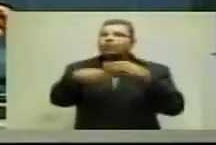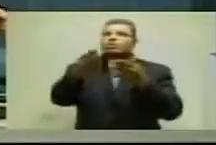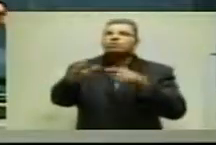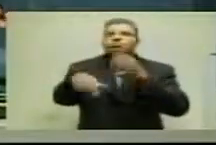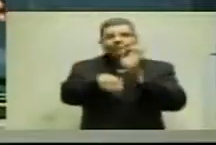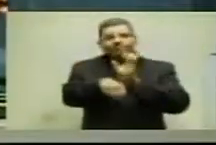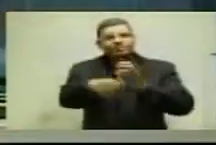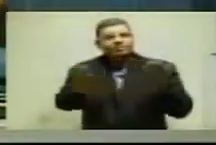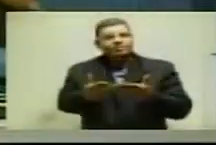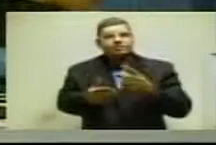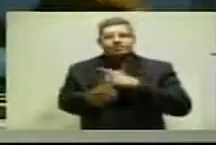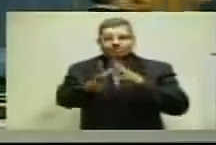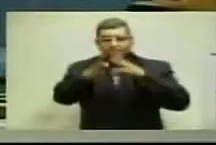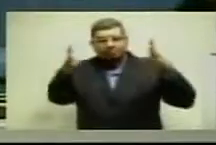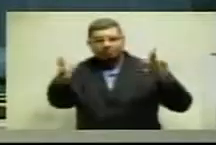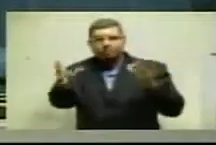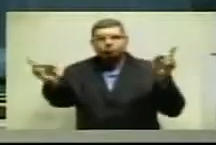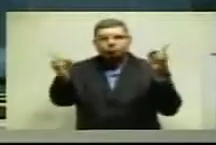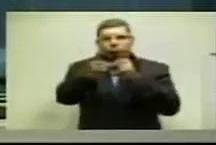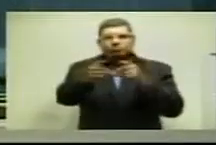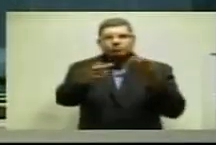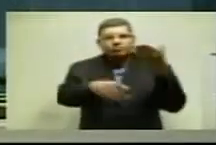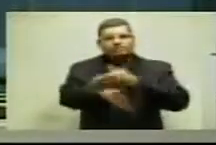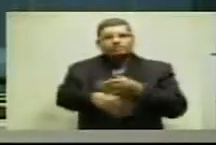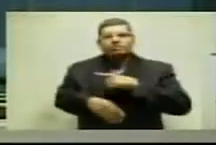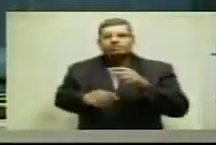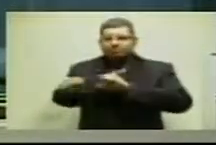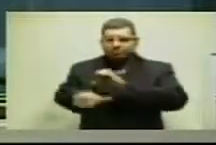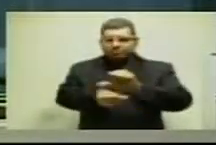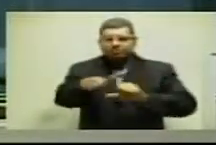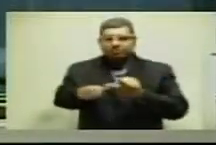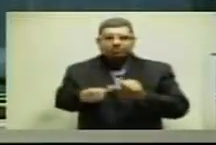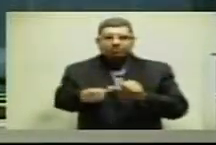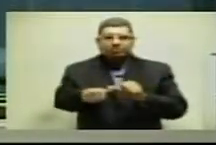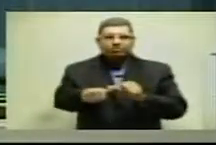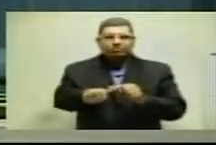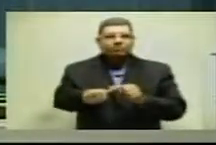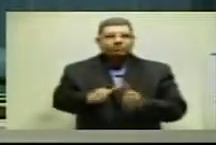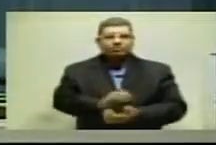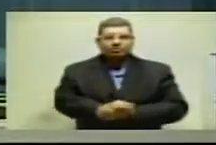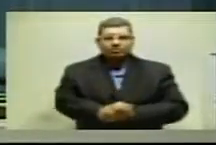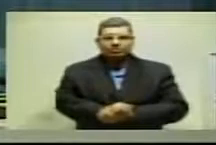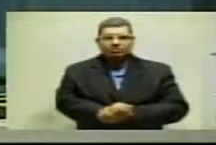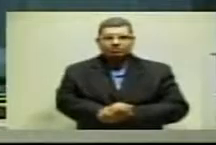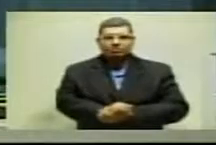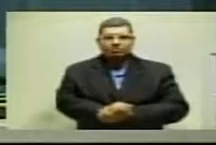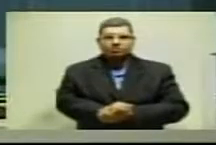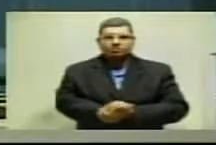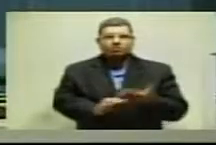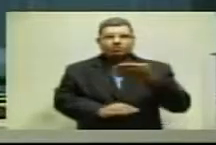são os estados que cresceram e que diminuíram o PIB e mudar os polos de atração,